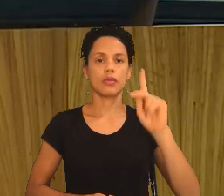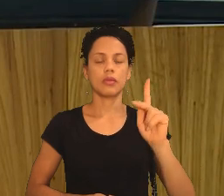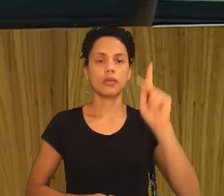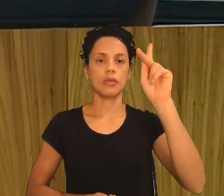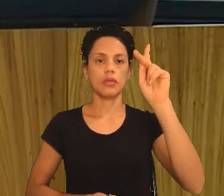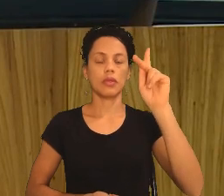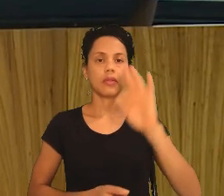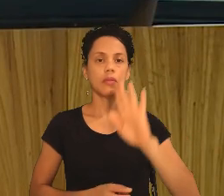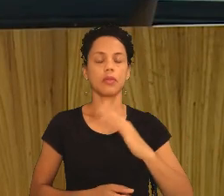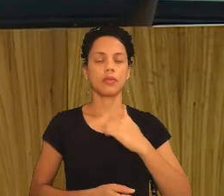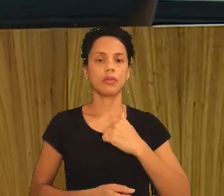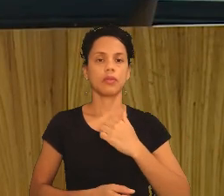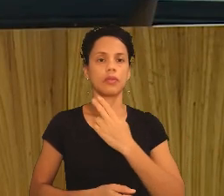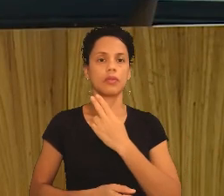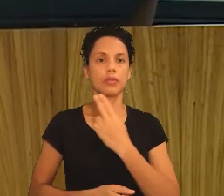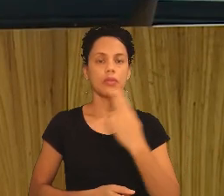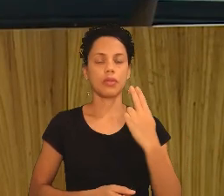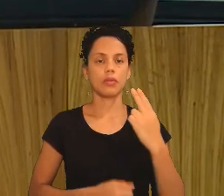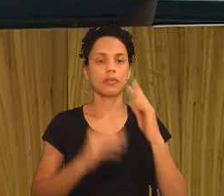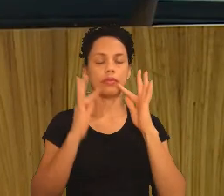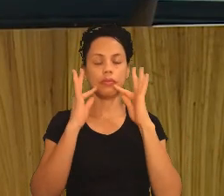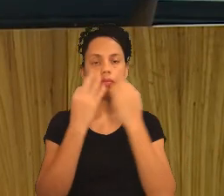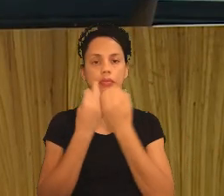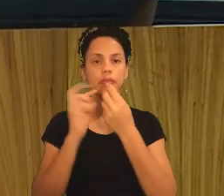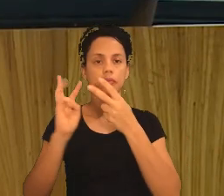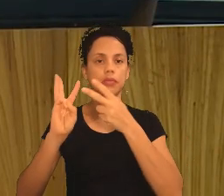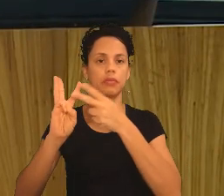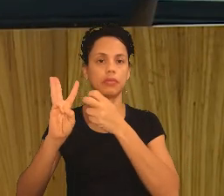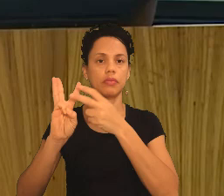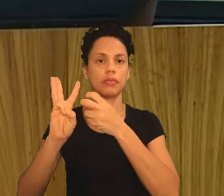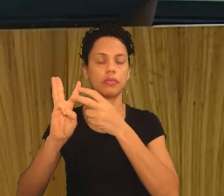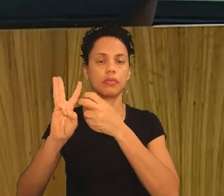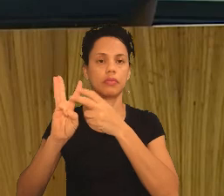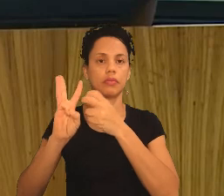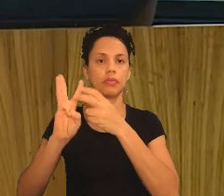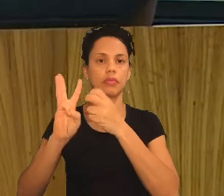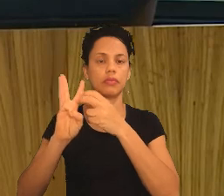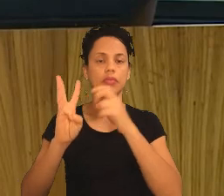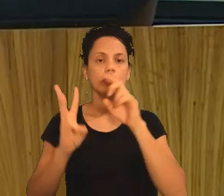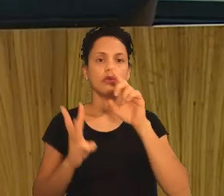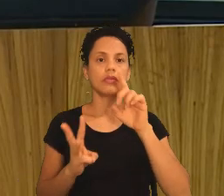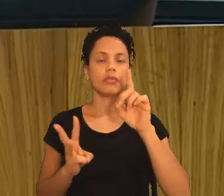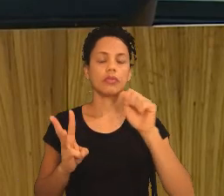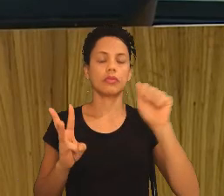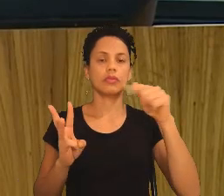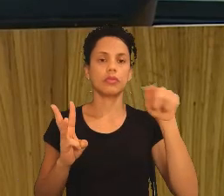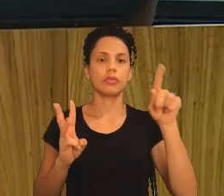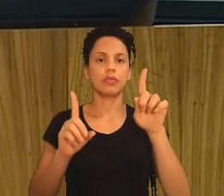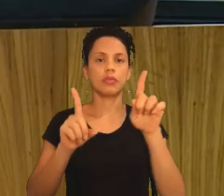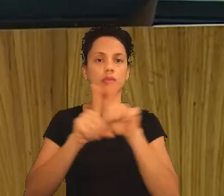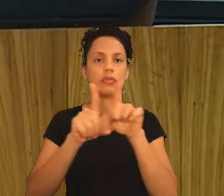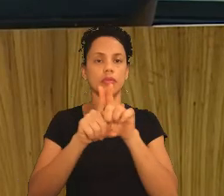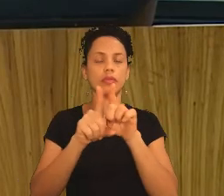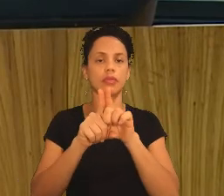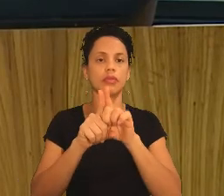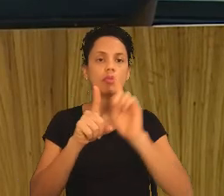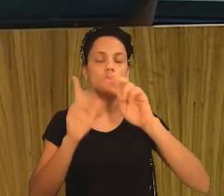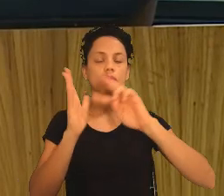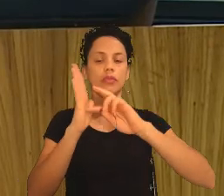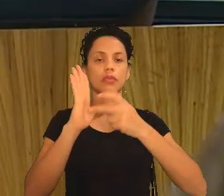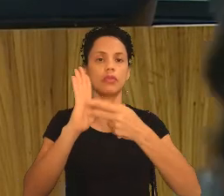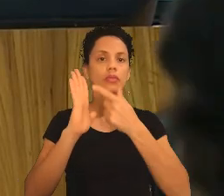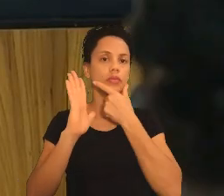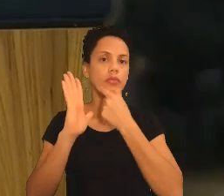Eu me chamo Douglas Krenak, mas na minha aldeia meu nome é Tã, que